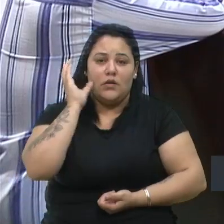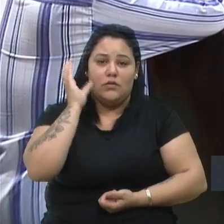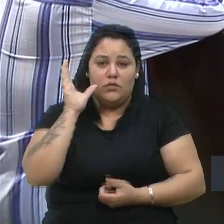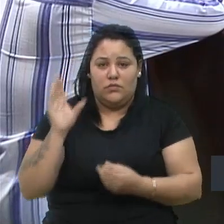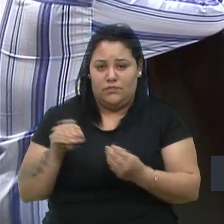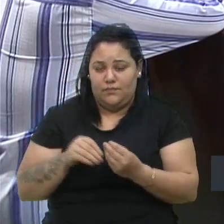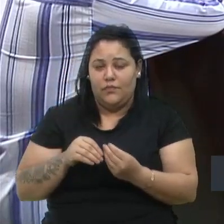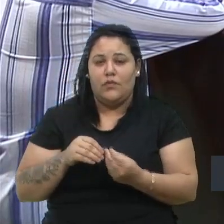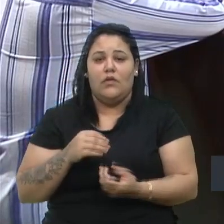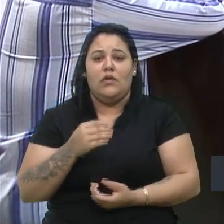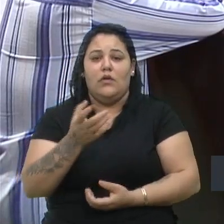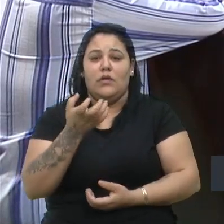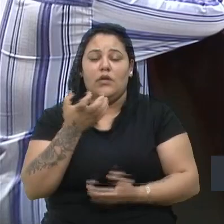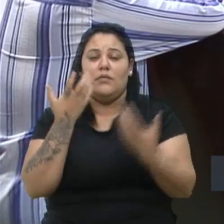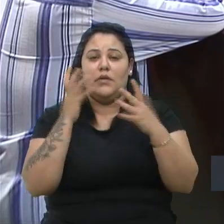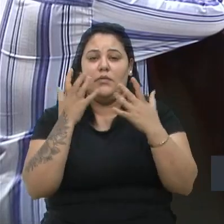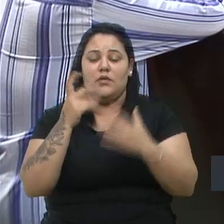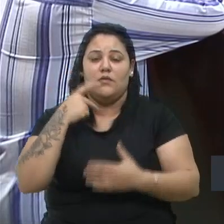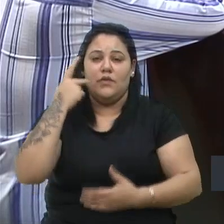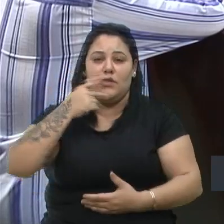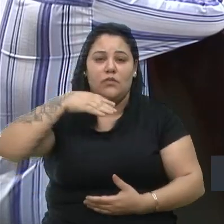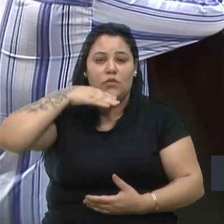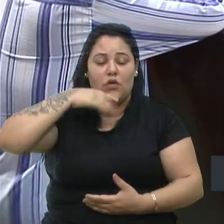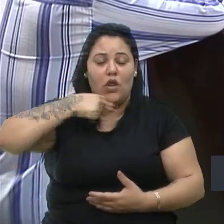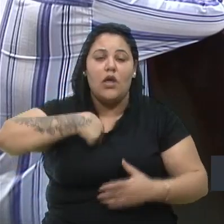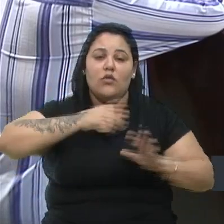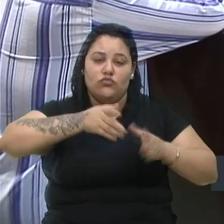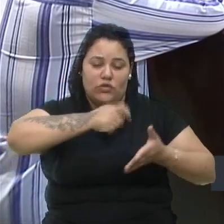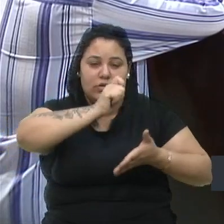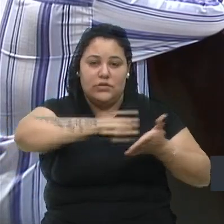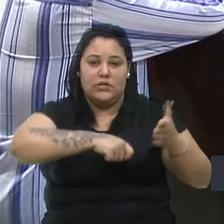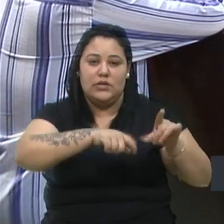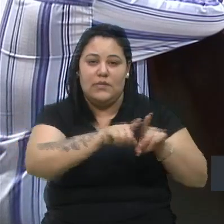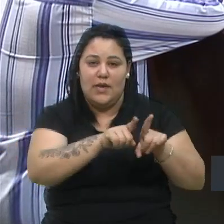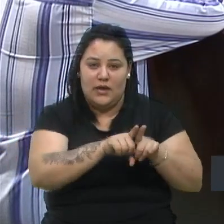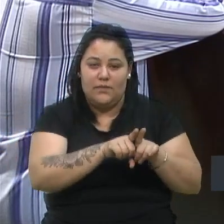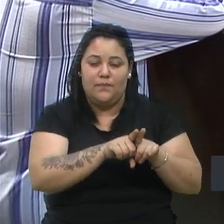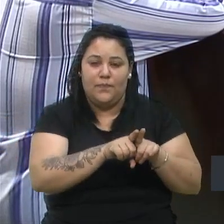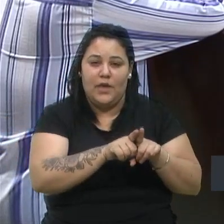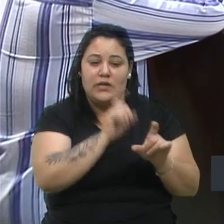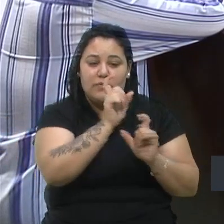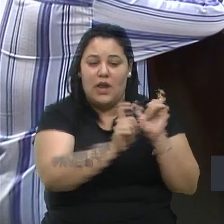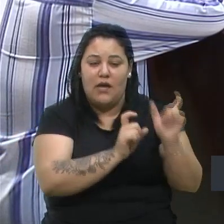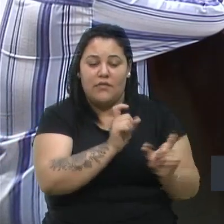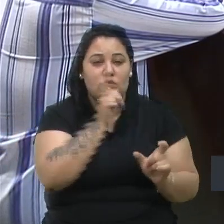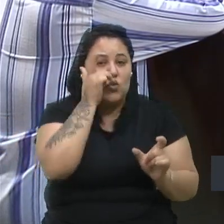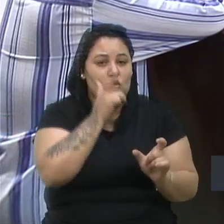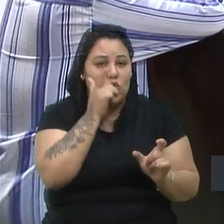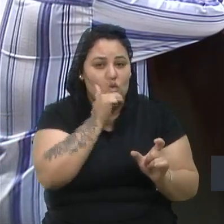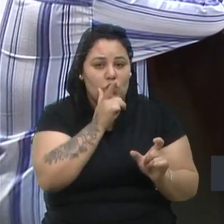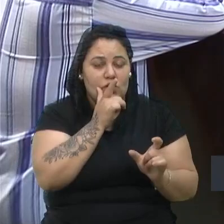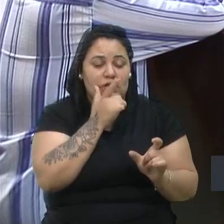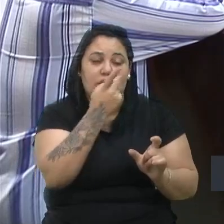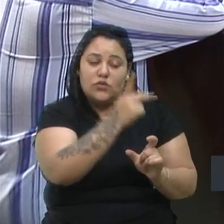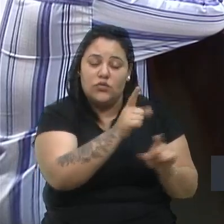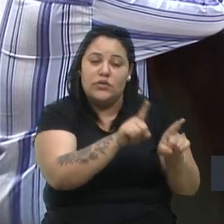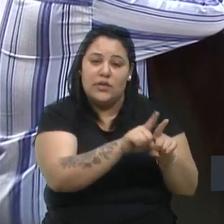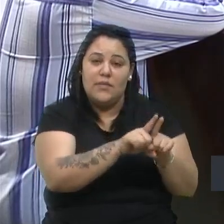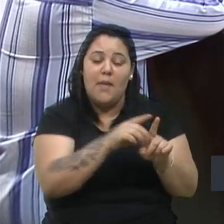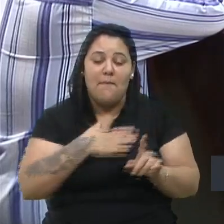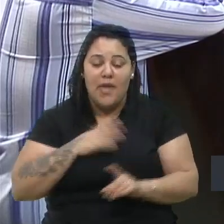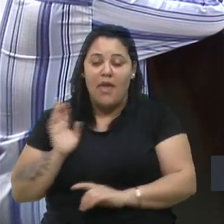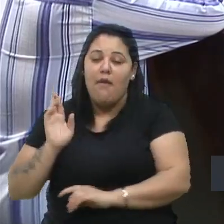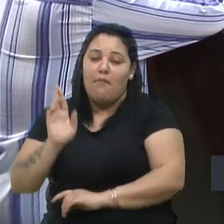de parabenizar o vereador Bortola, eu já assinei. As palavras do vereador Lucas Caranhato e as suas me